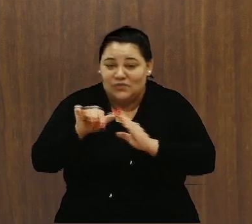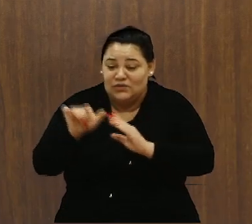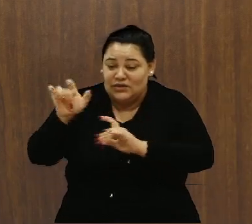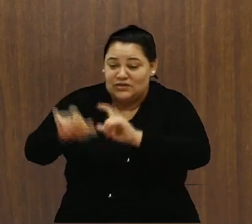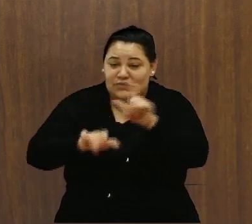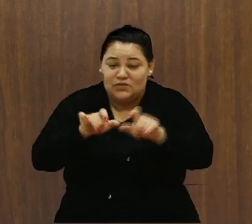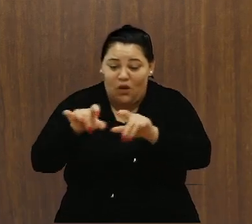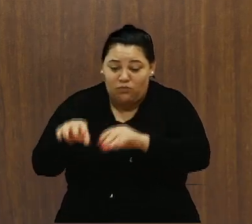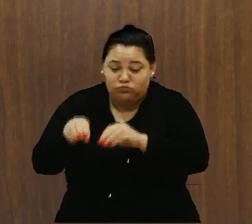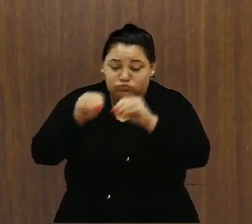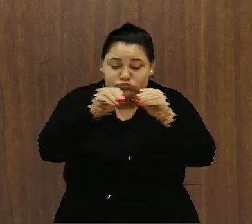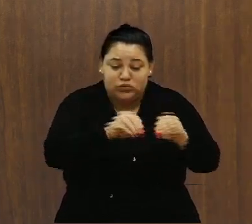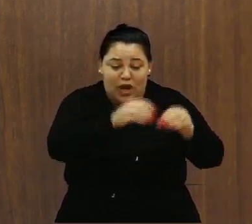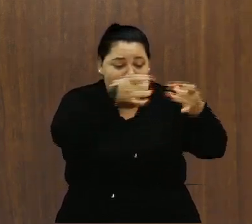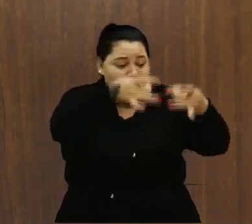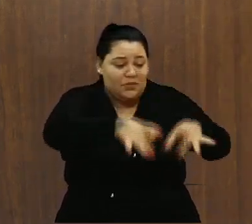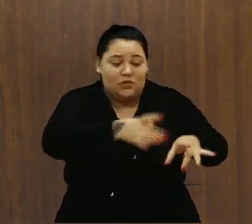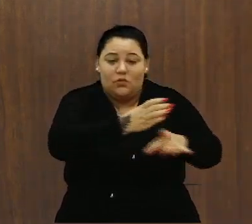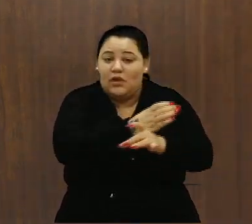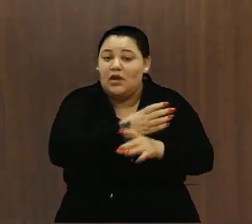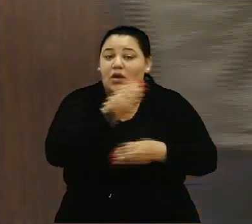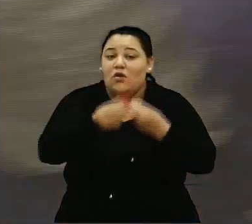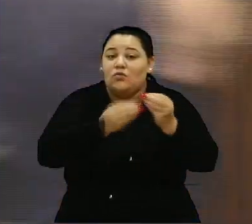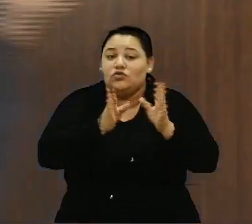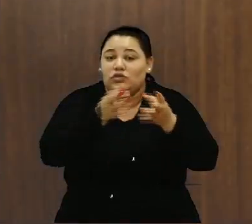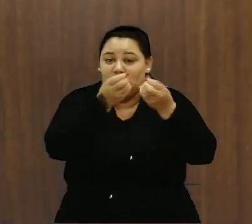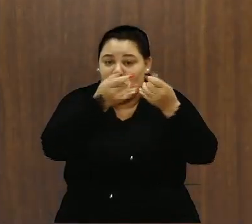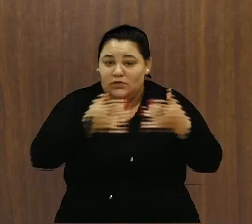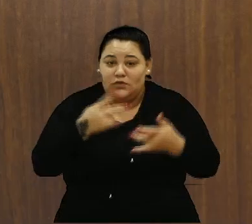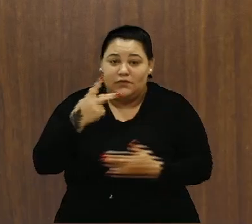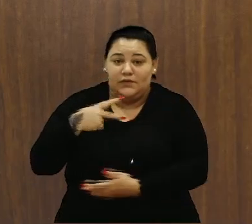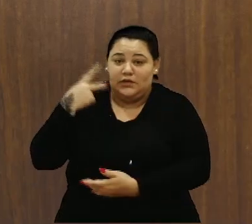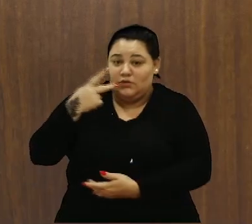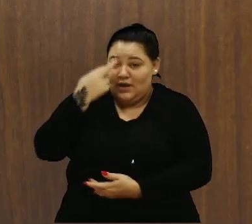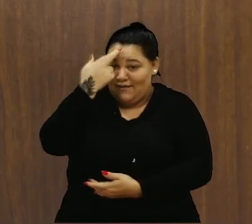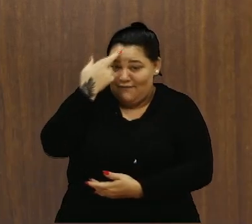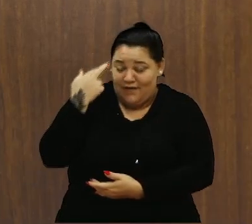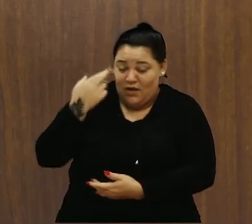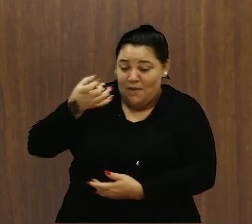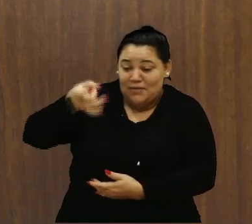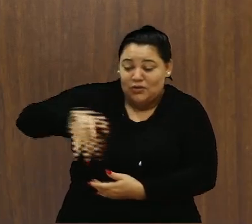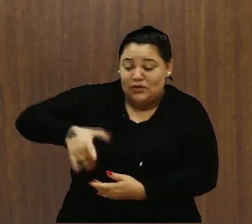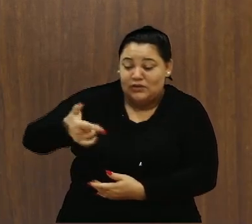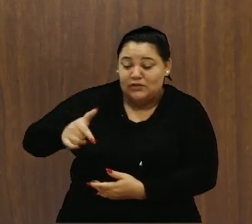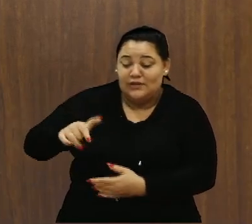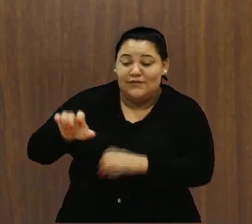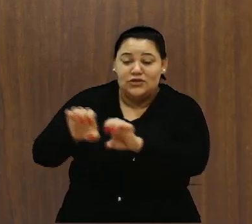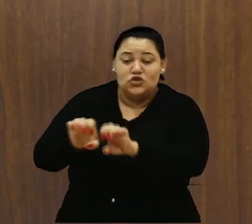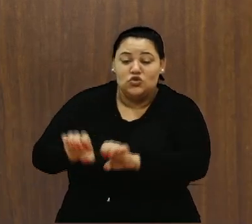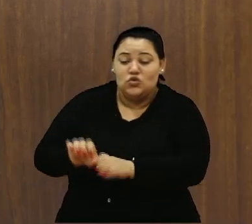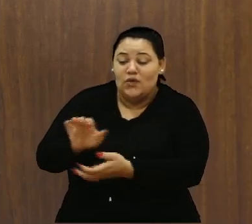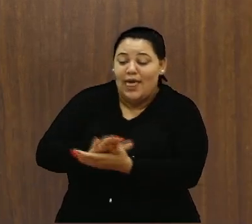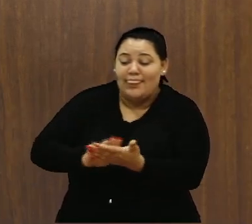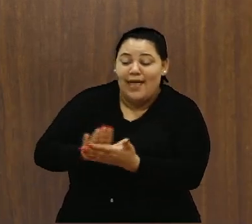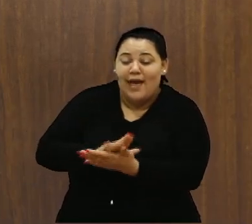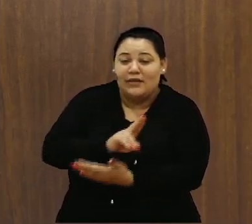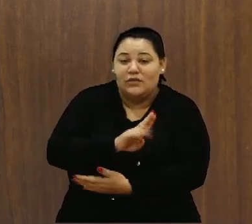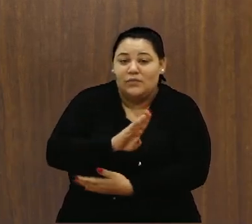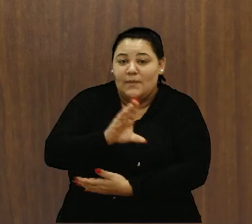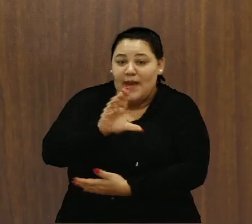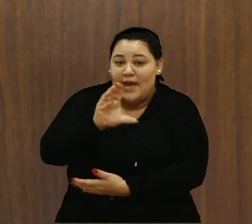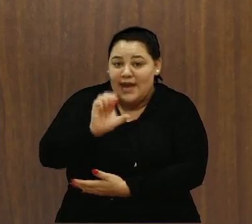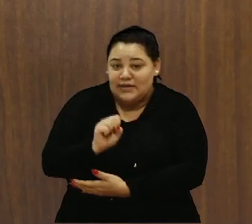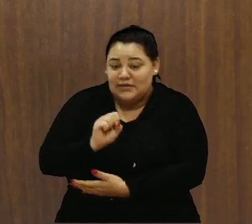para lá, eles ficaram abandonados. E, como disse o vereador Rafael, abandonados sem estrutura de... A UBS era uma das